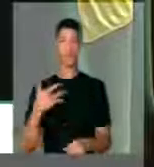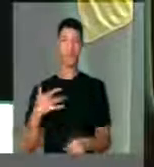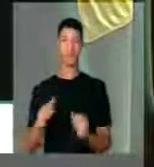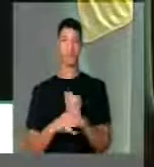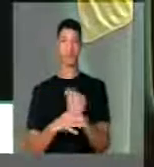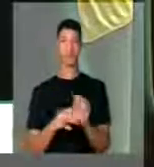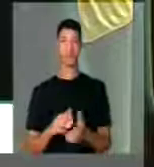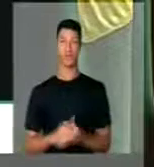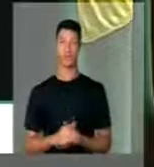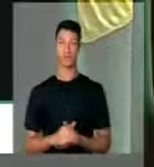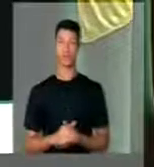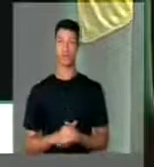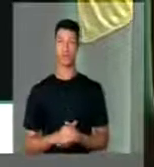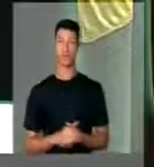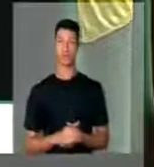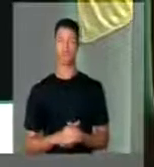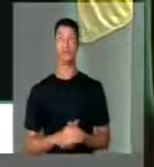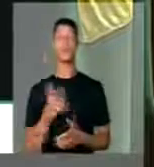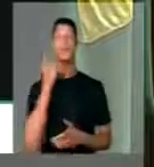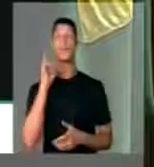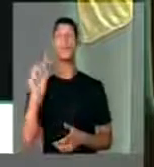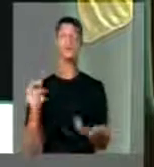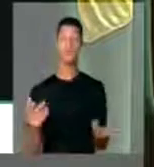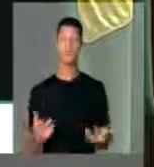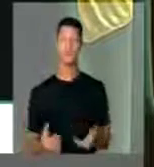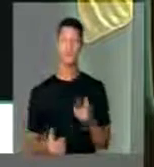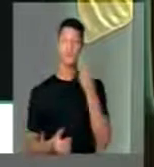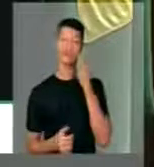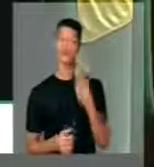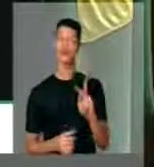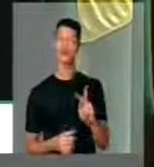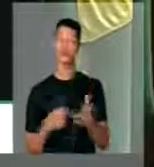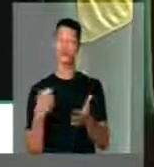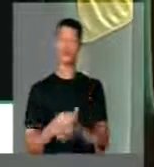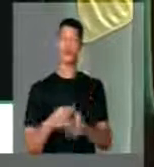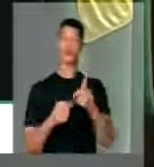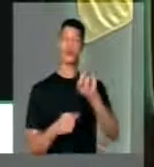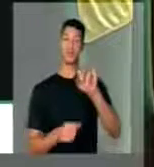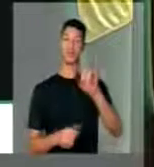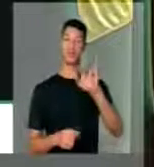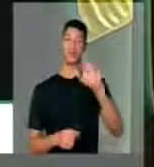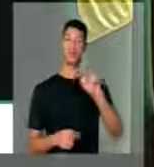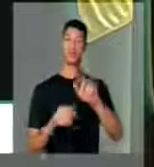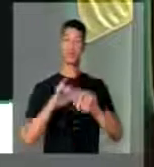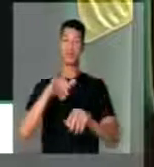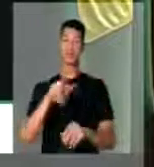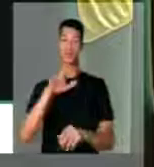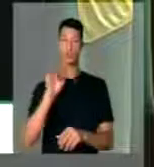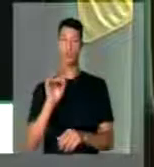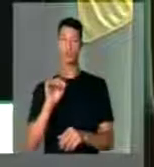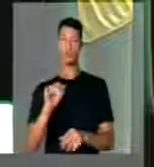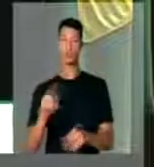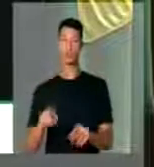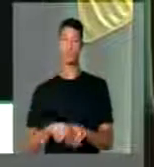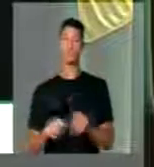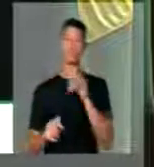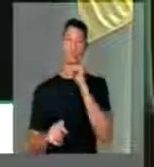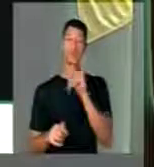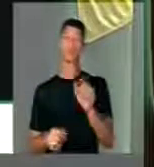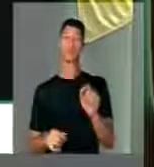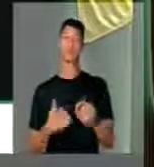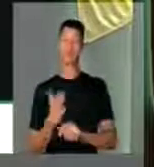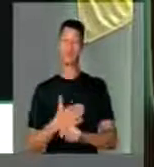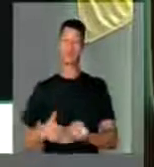e da Seguridade. E para que isso? Para pagar dívidas e juros de banqueiros. E aí, quero dizer que